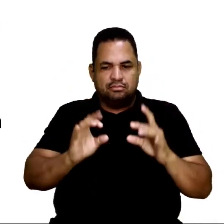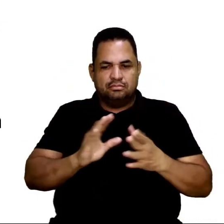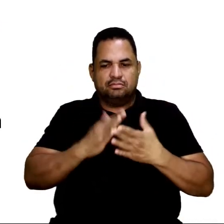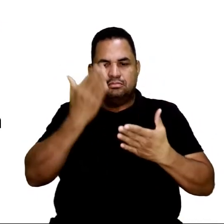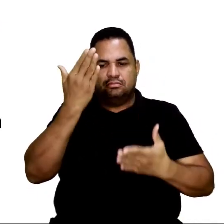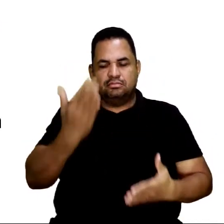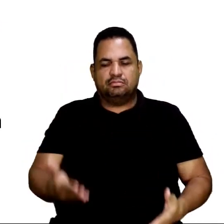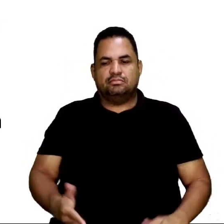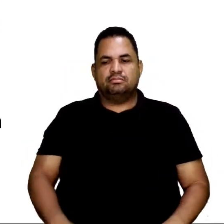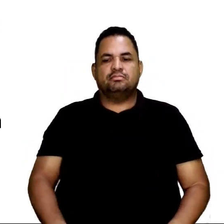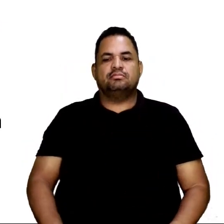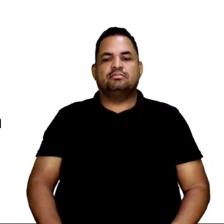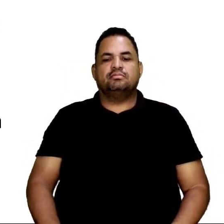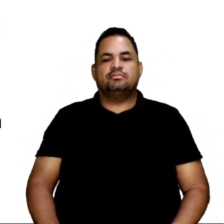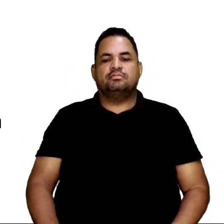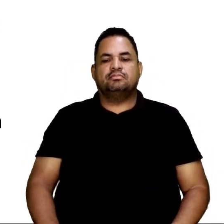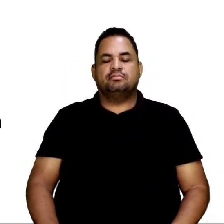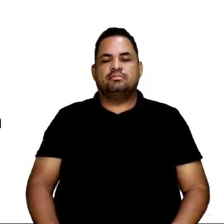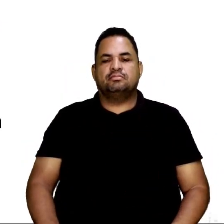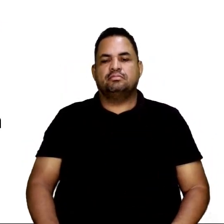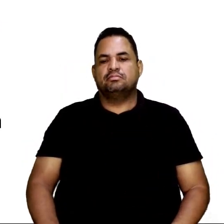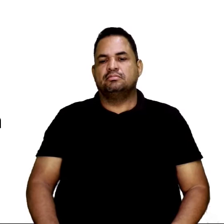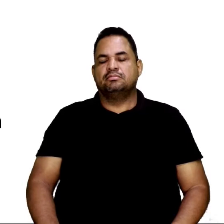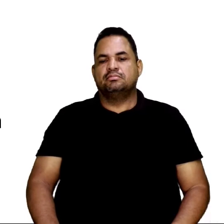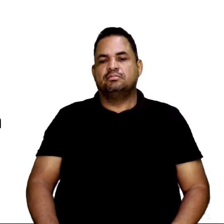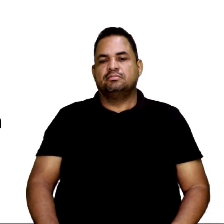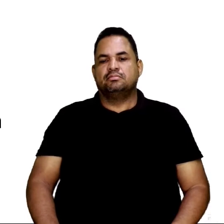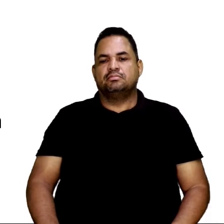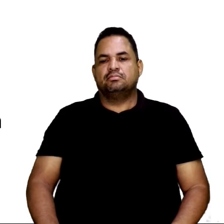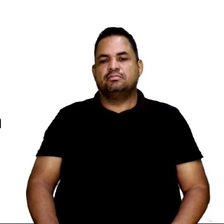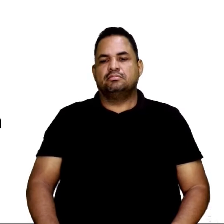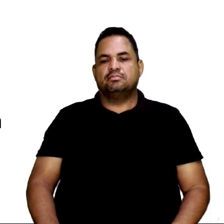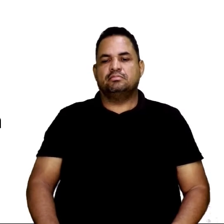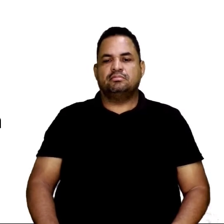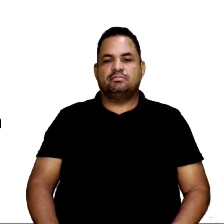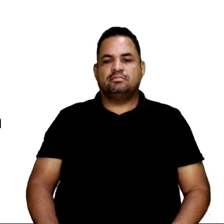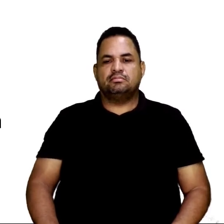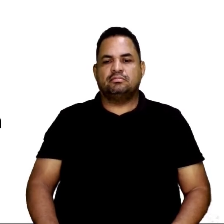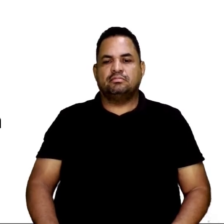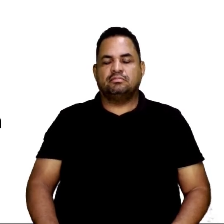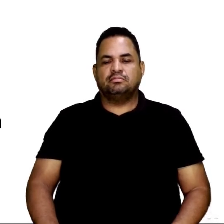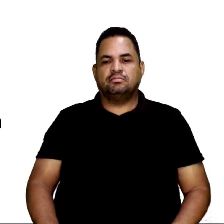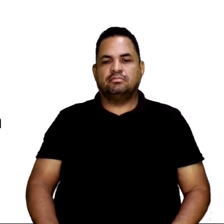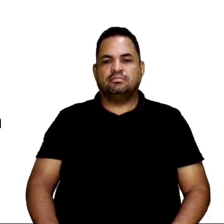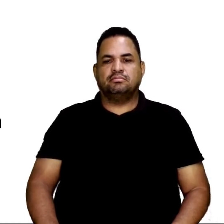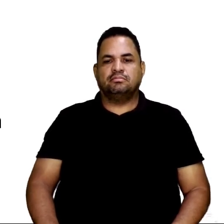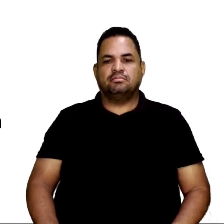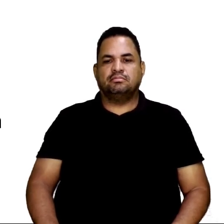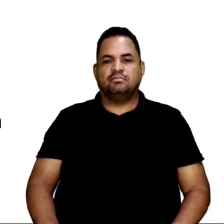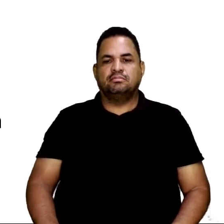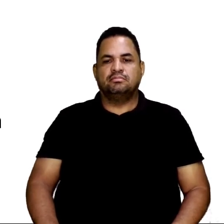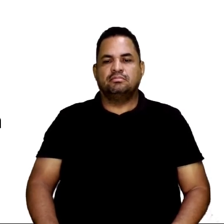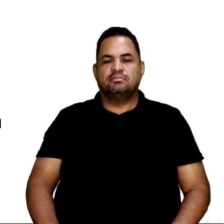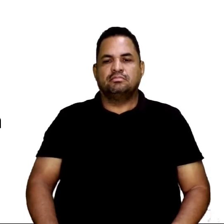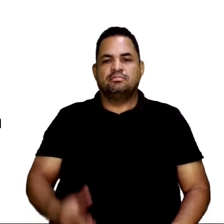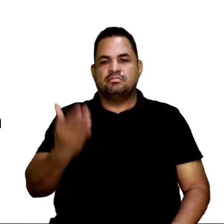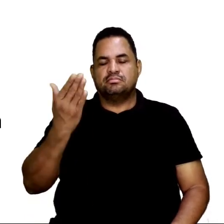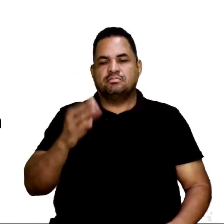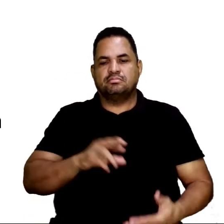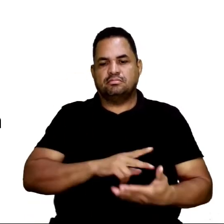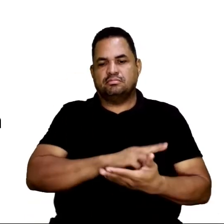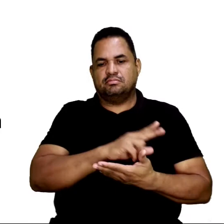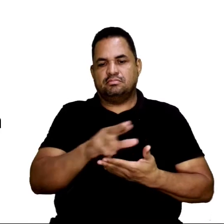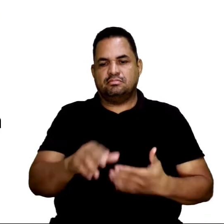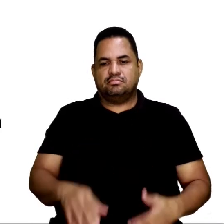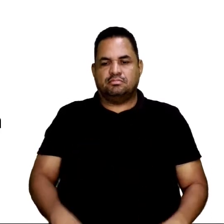linha primitiva, tá? A notocorda que vai ser substituída pela coluna vertebral. Gente, é esse aglomerado ali,